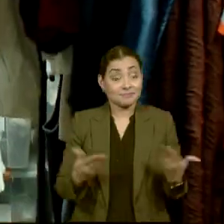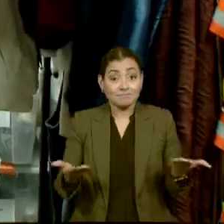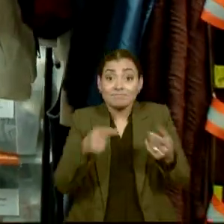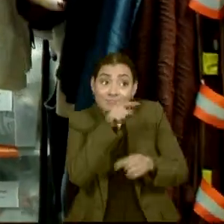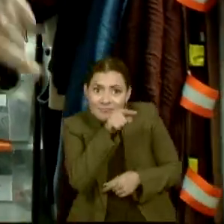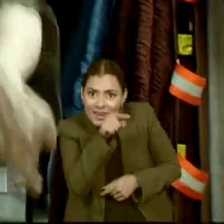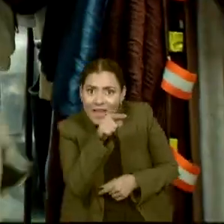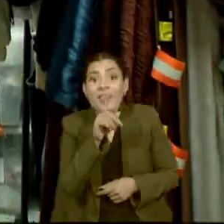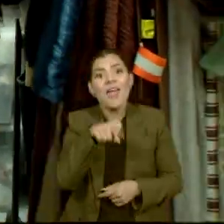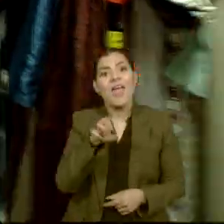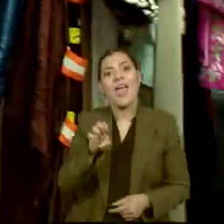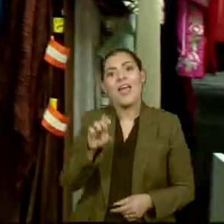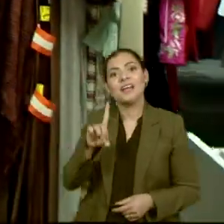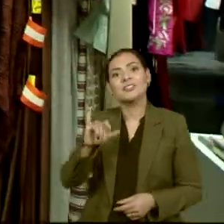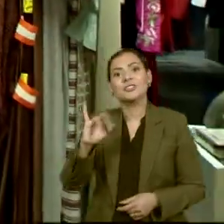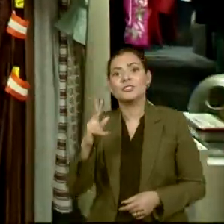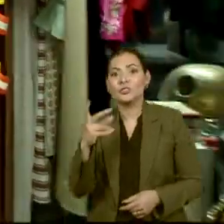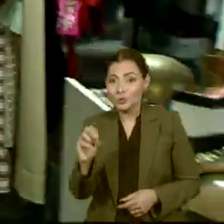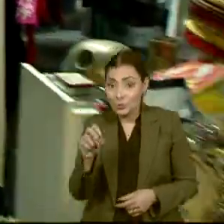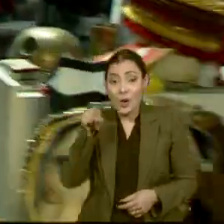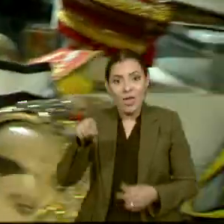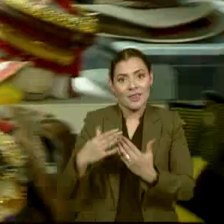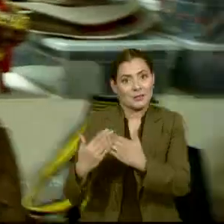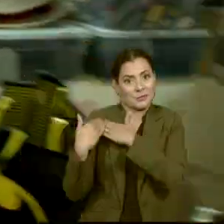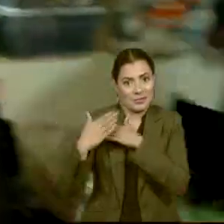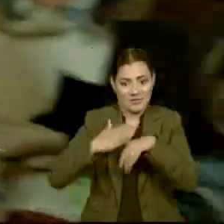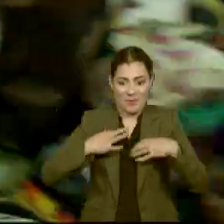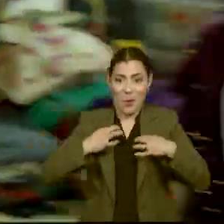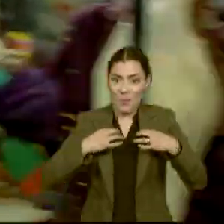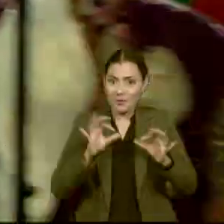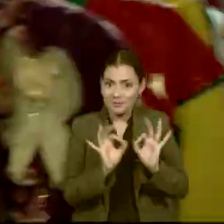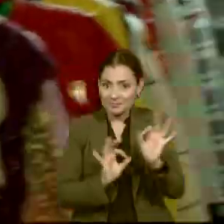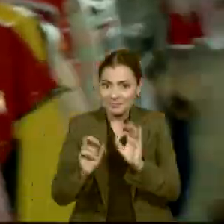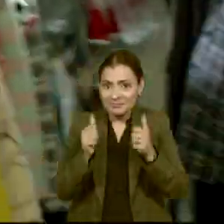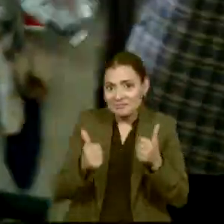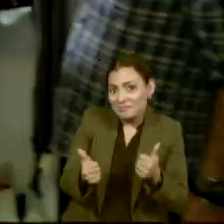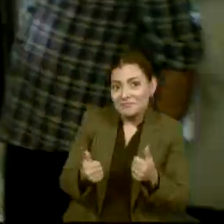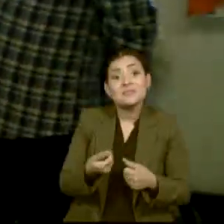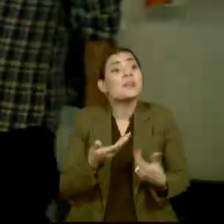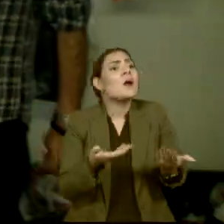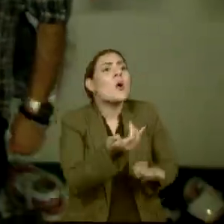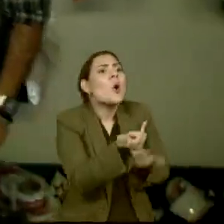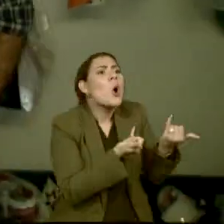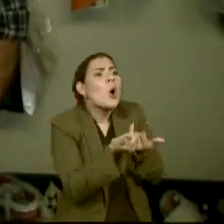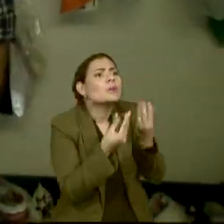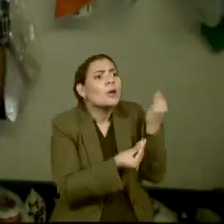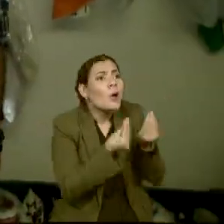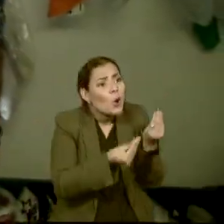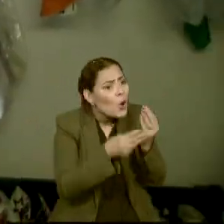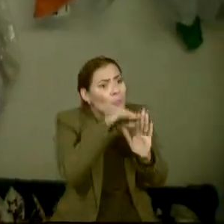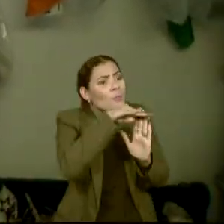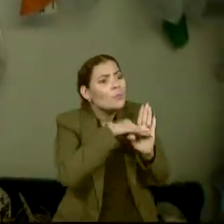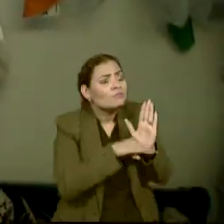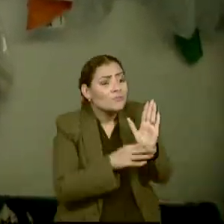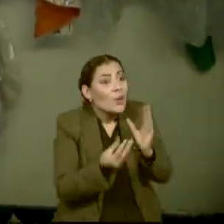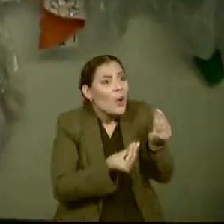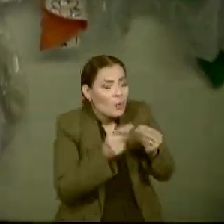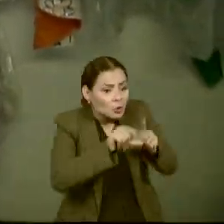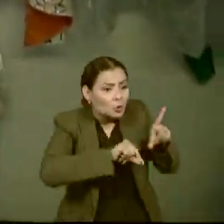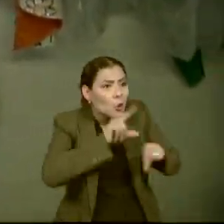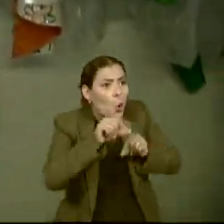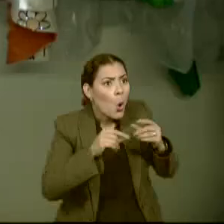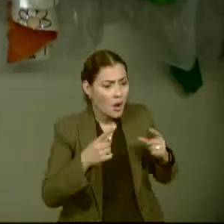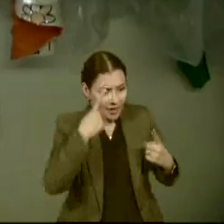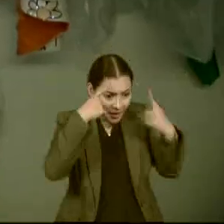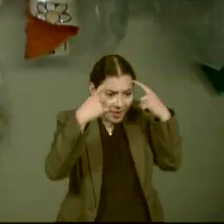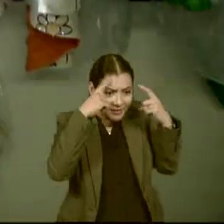E aquele ali é o Edinho que cuida desse figurino. Né, Edinho? Sim. Me conta como é que são essas produções? Como é